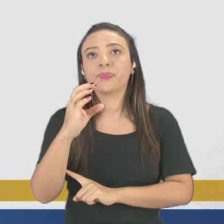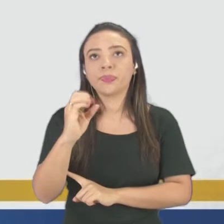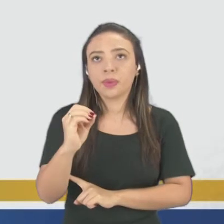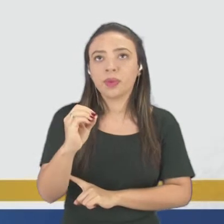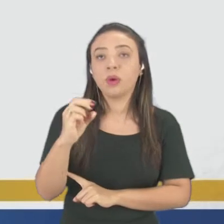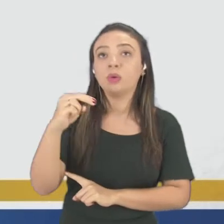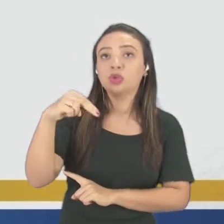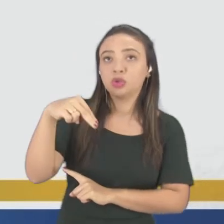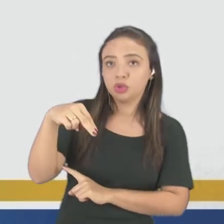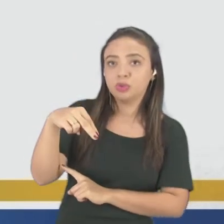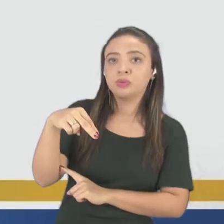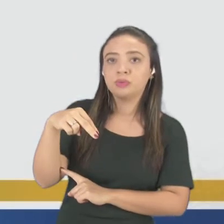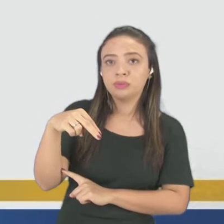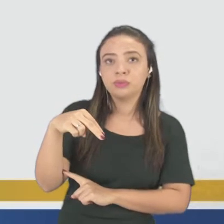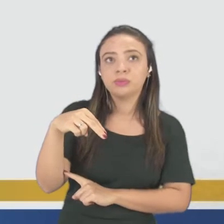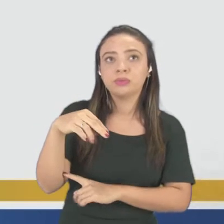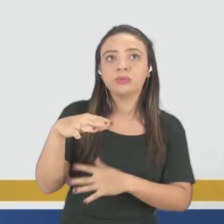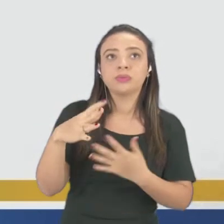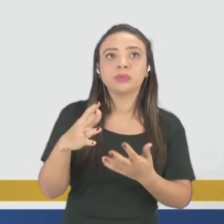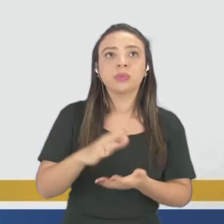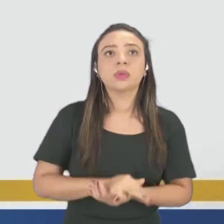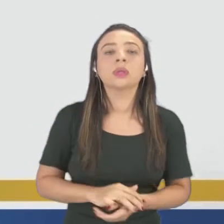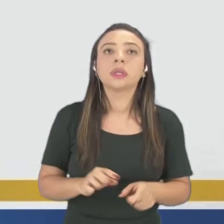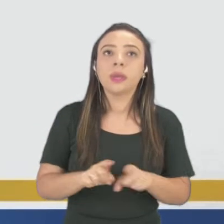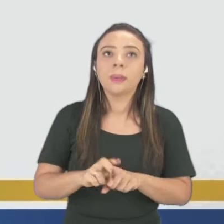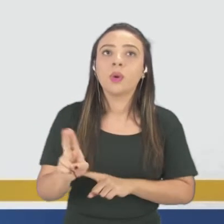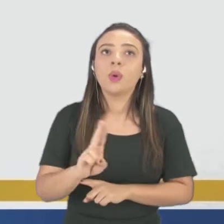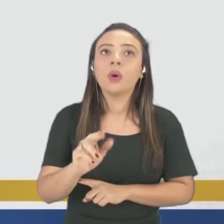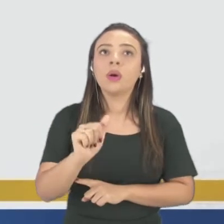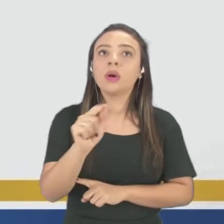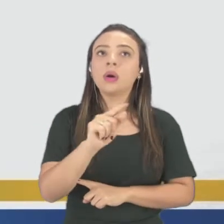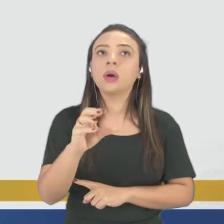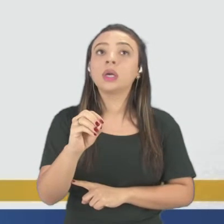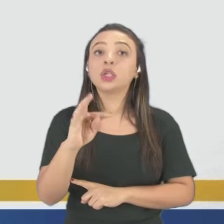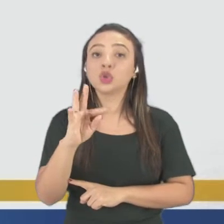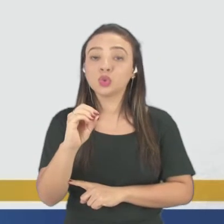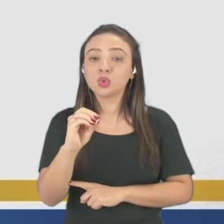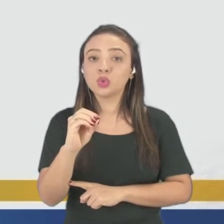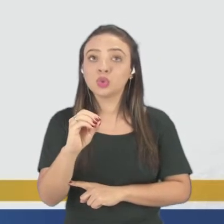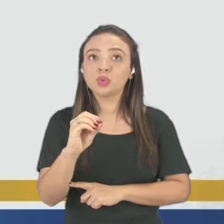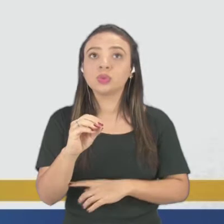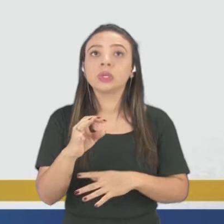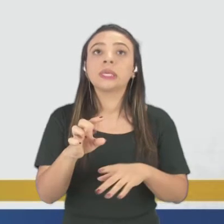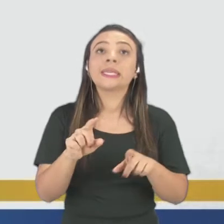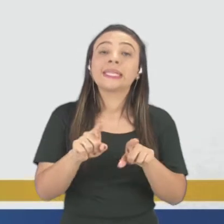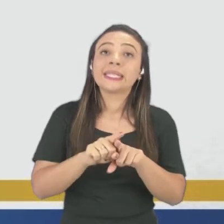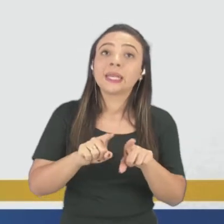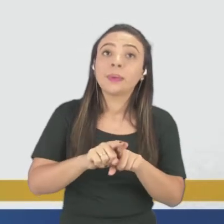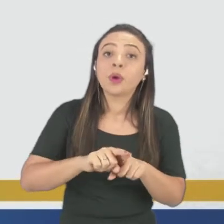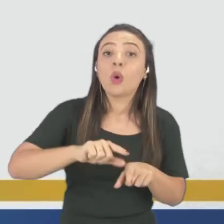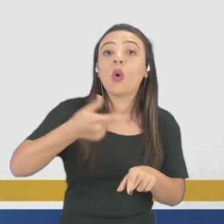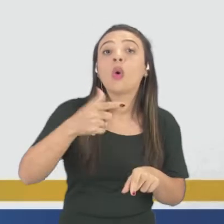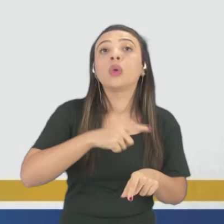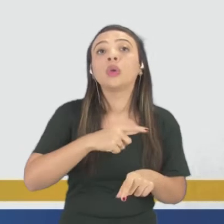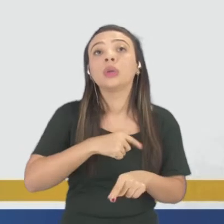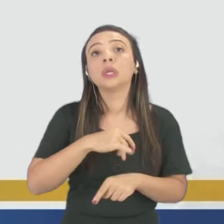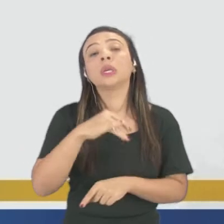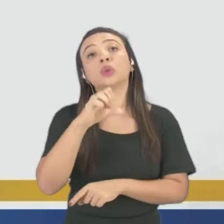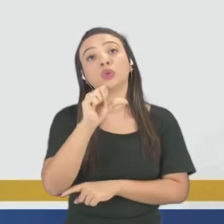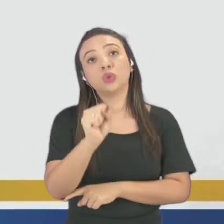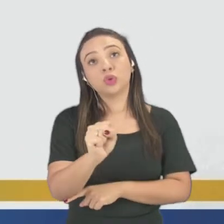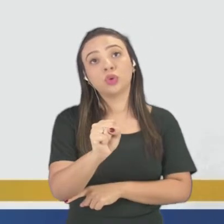e nitrogénio também chamado de azoto em Portugal em alguns contêm enxofre